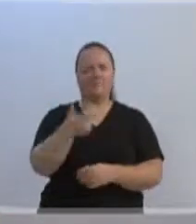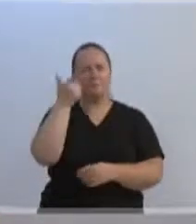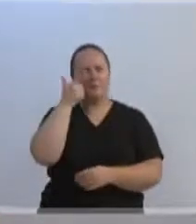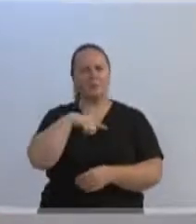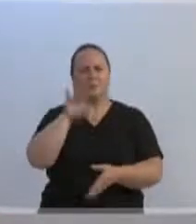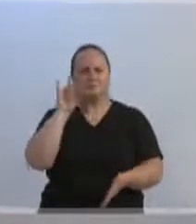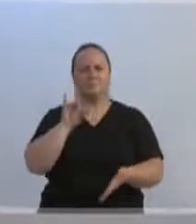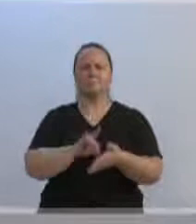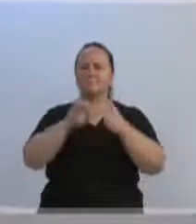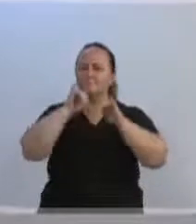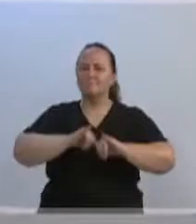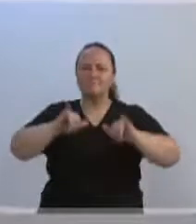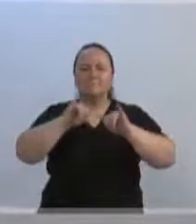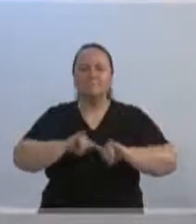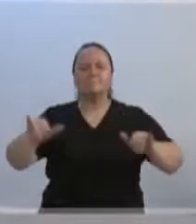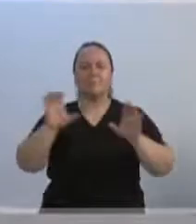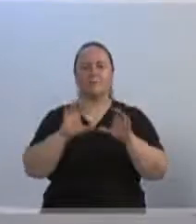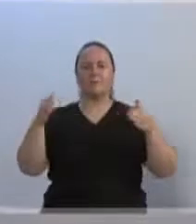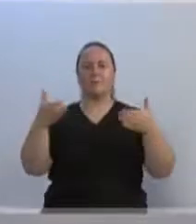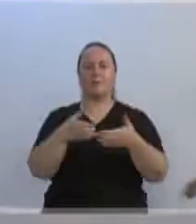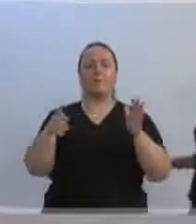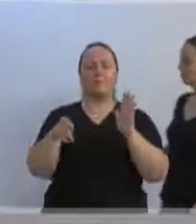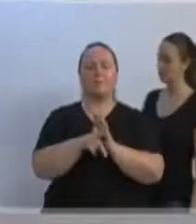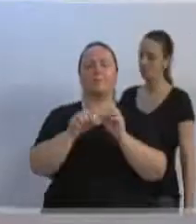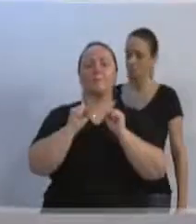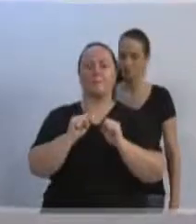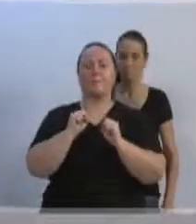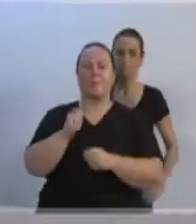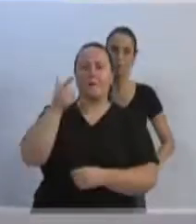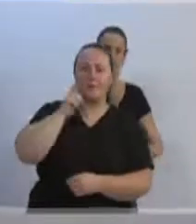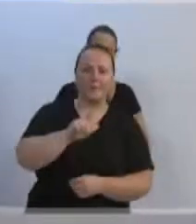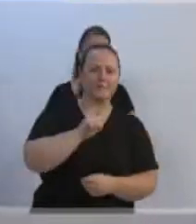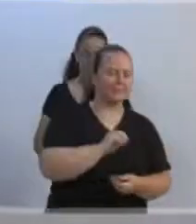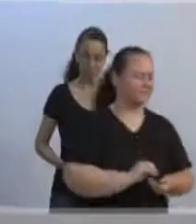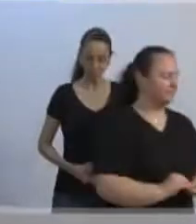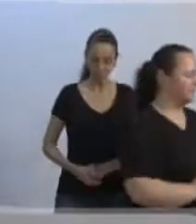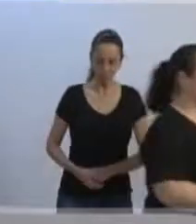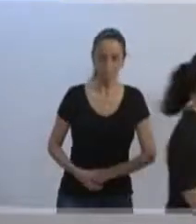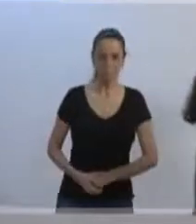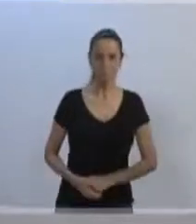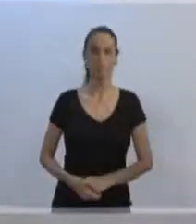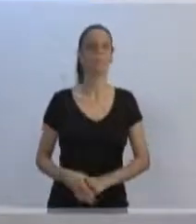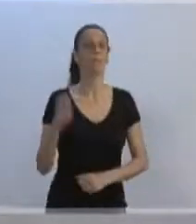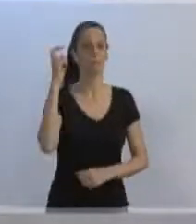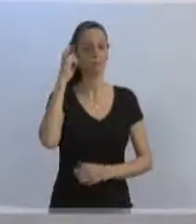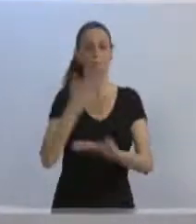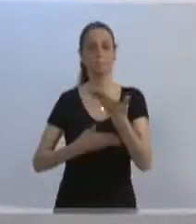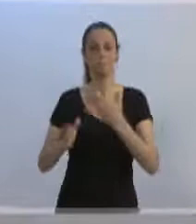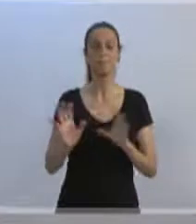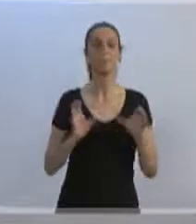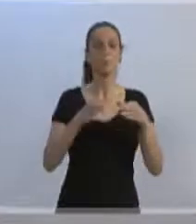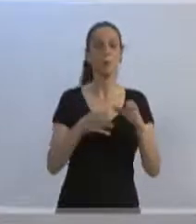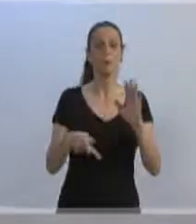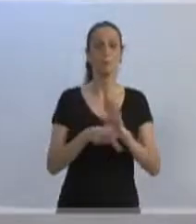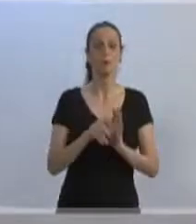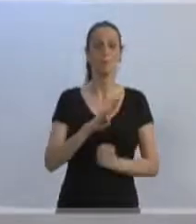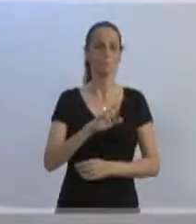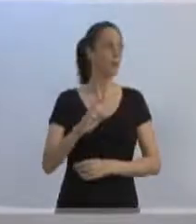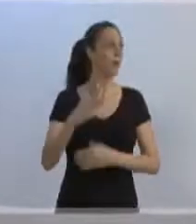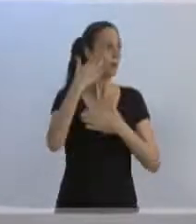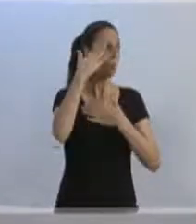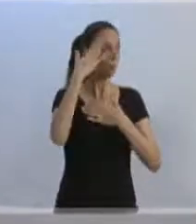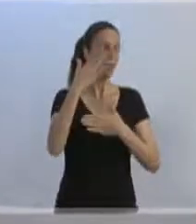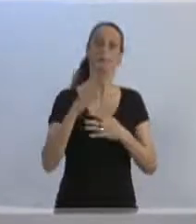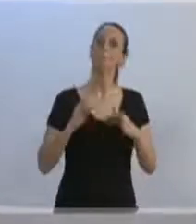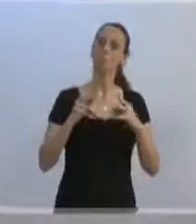possamos levar a comunidade blumenauense as ações a do efsf e cultura brasil como tribunal muito obrigada